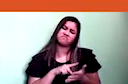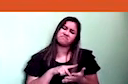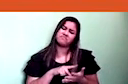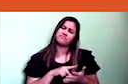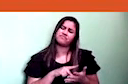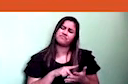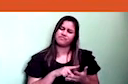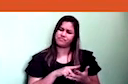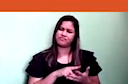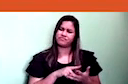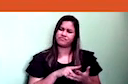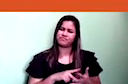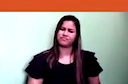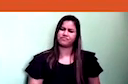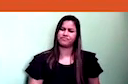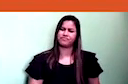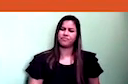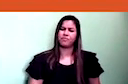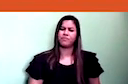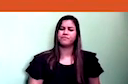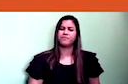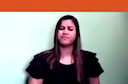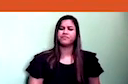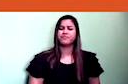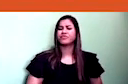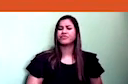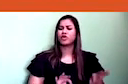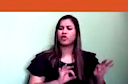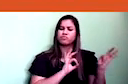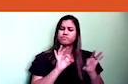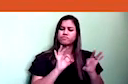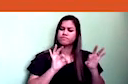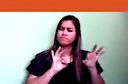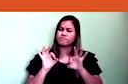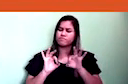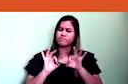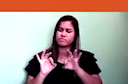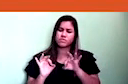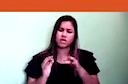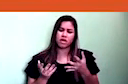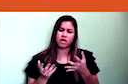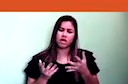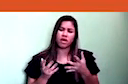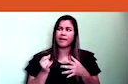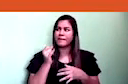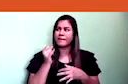criamos para nós mesmos, ou das projeções que nós fazemos.